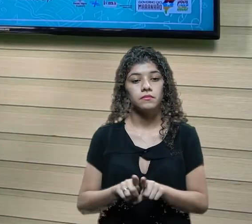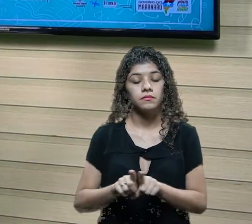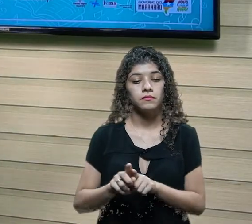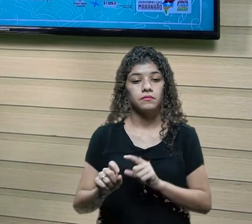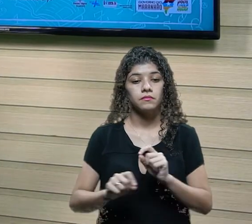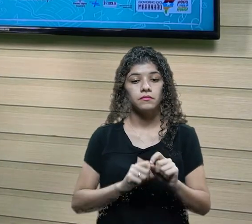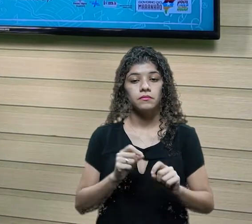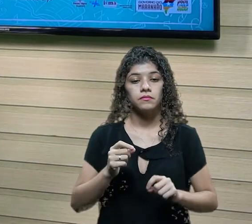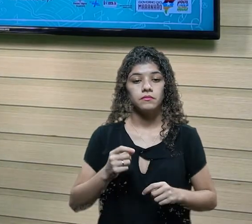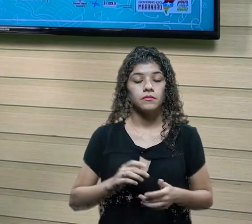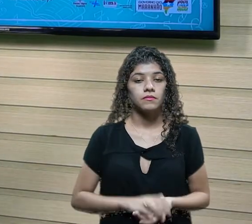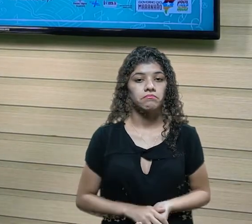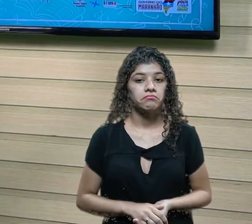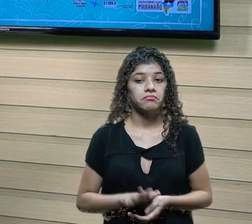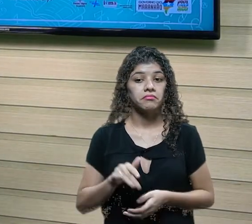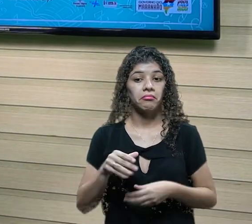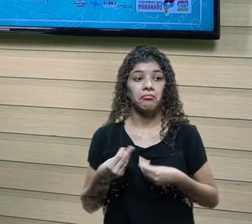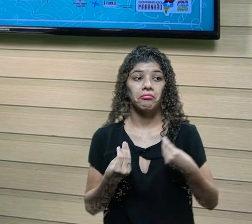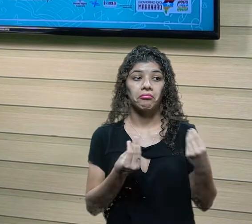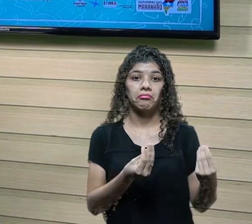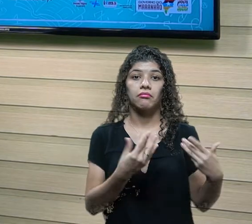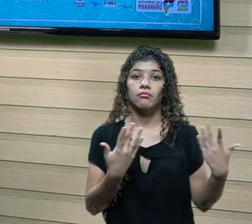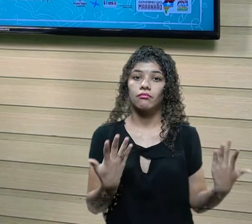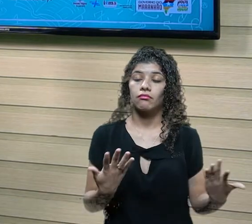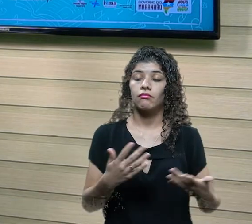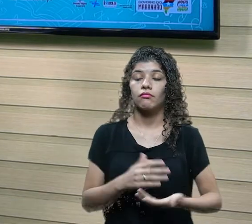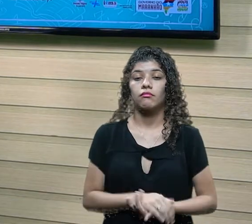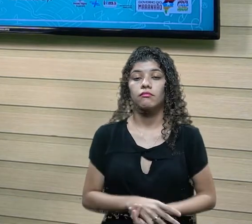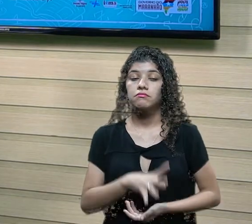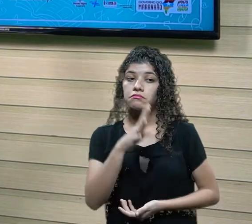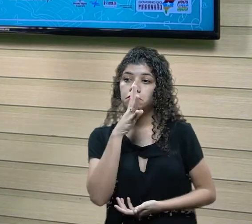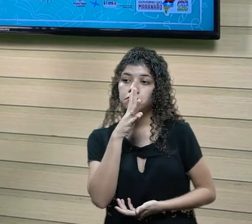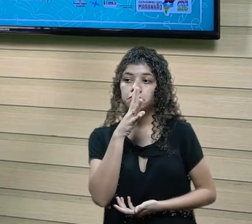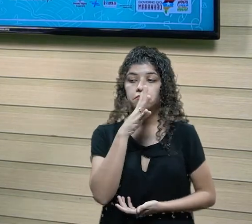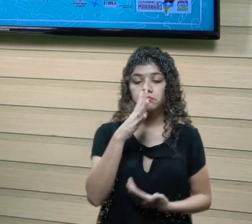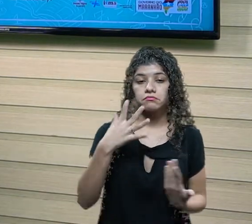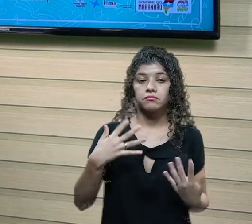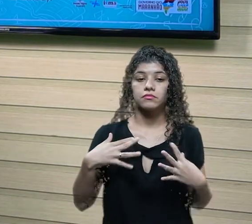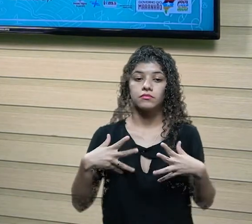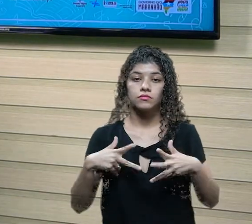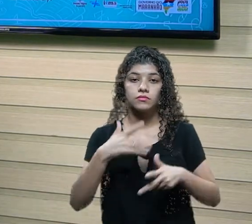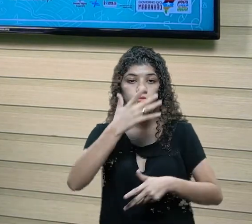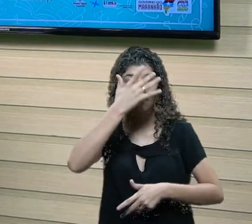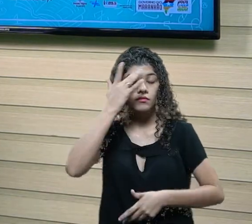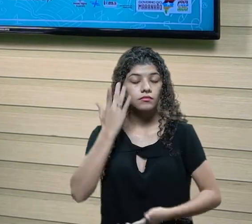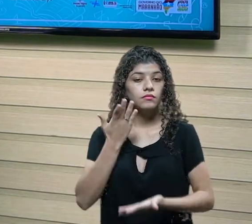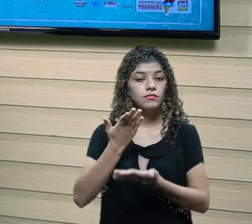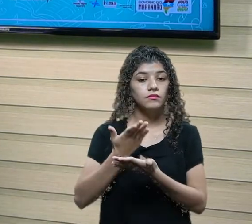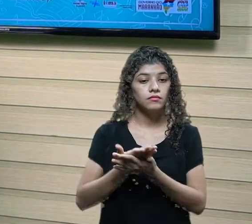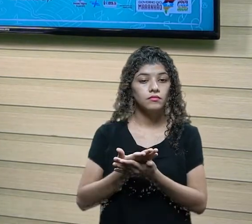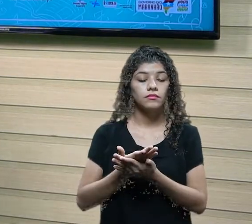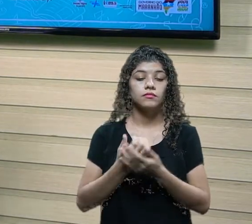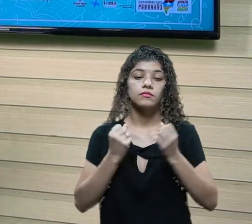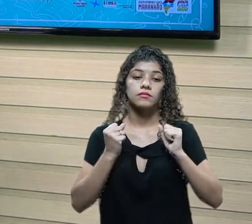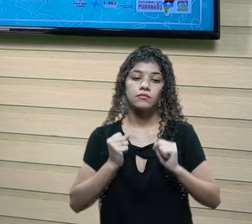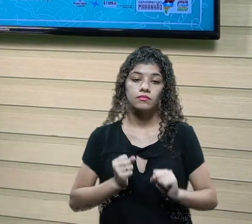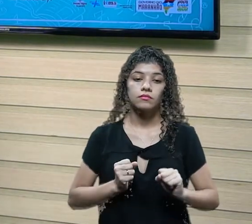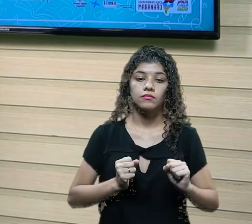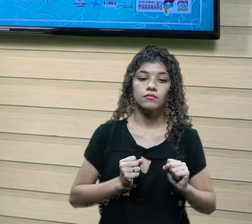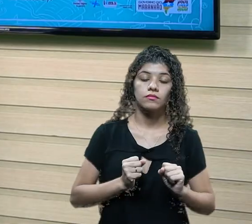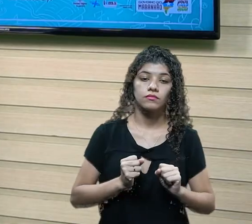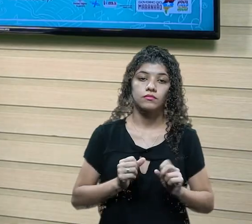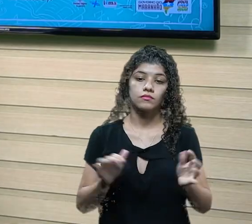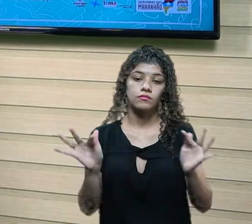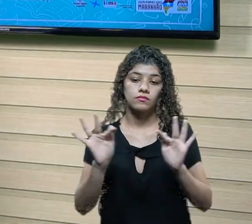depois a gente vai botar nosso público para quem quem o nosso público beleza para quem todos aqueles que acreditam que é possível colher